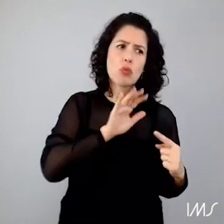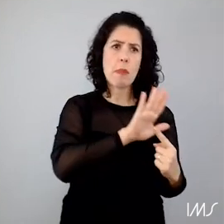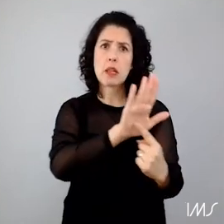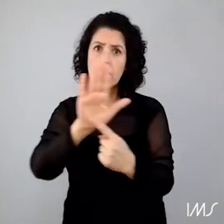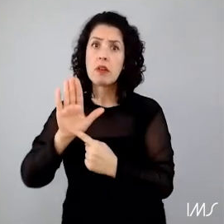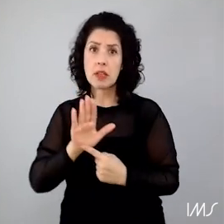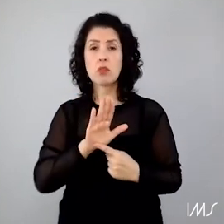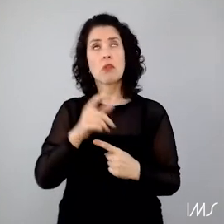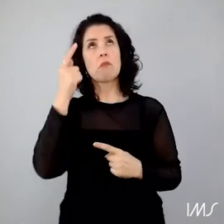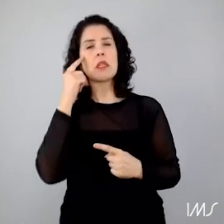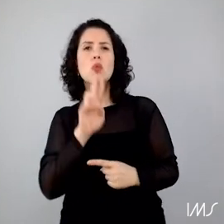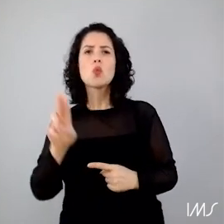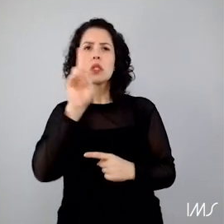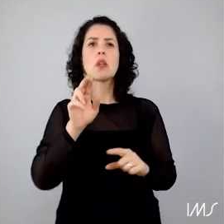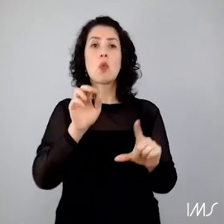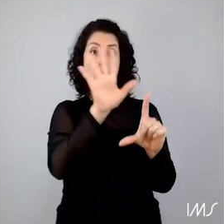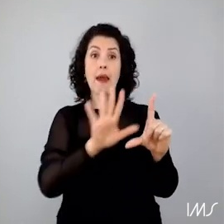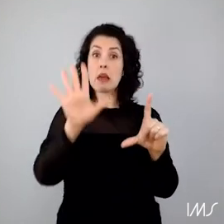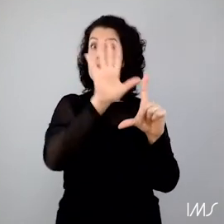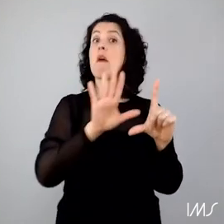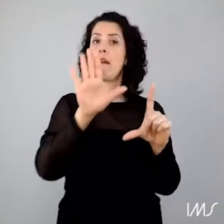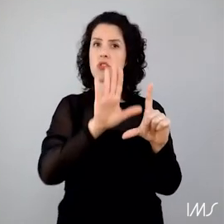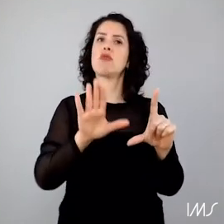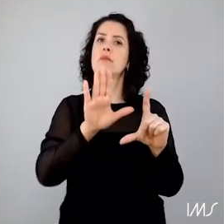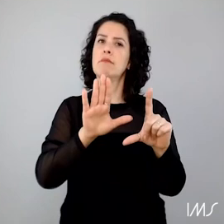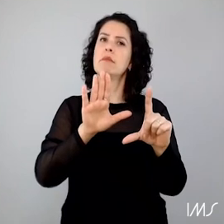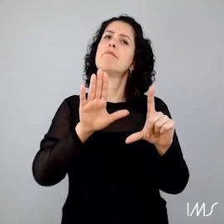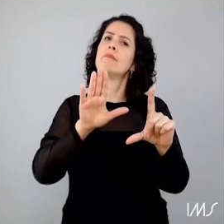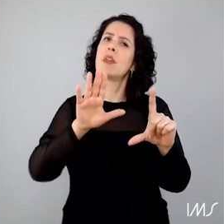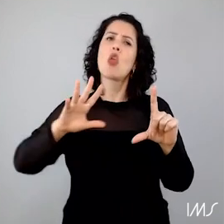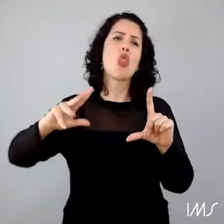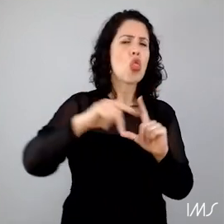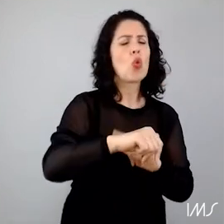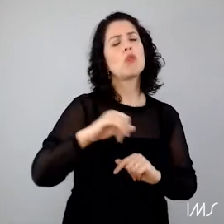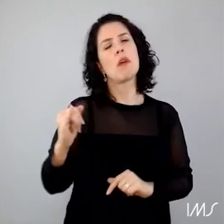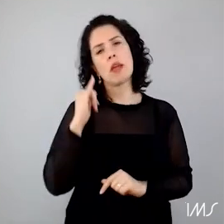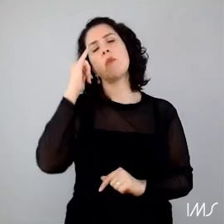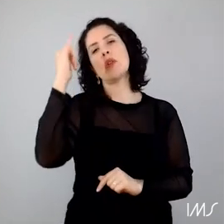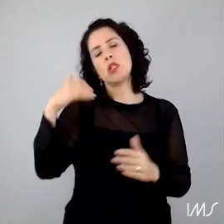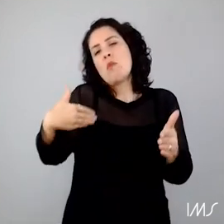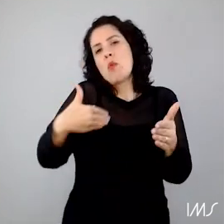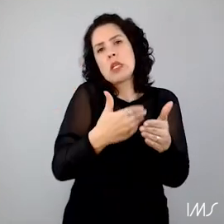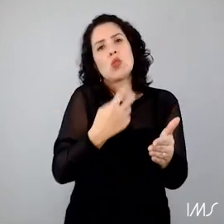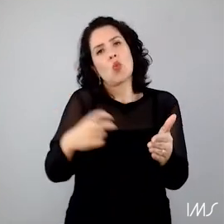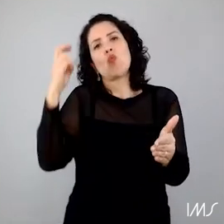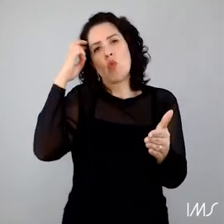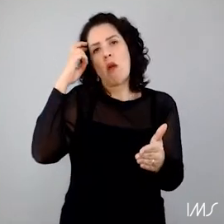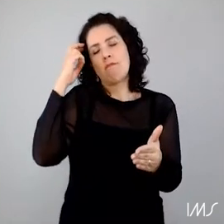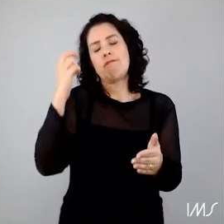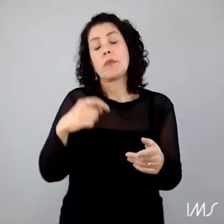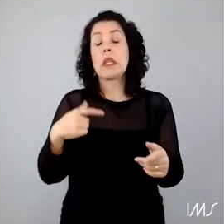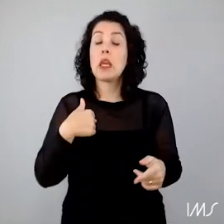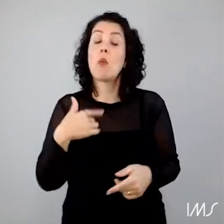são extremamente relevantes para o processo cultural. E eu acho que, né, o que a gente faz é uma capacidade